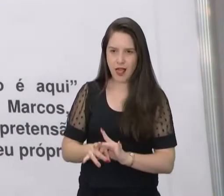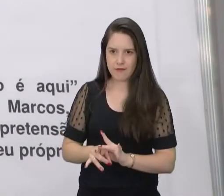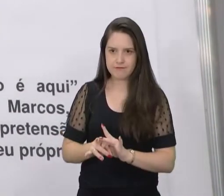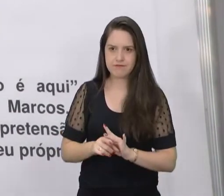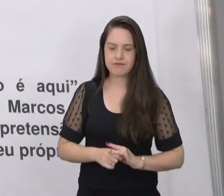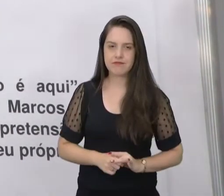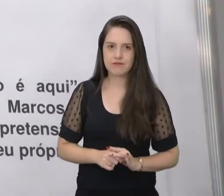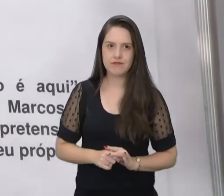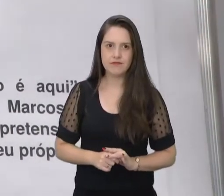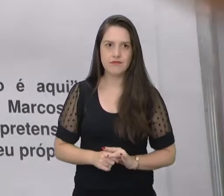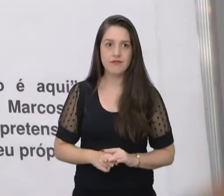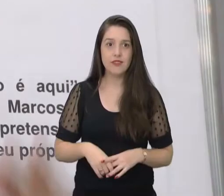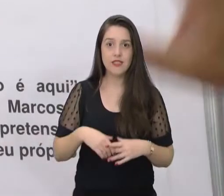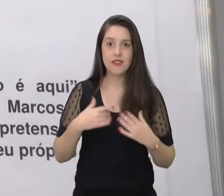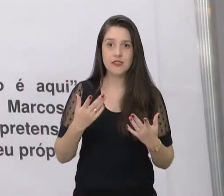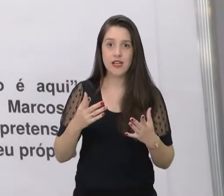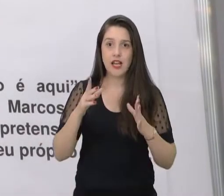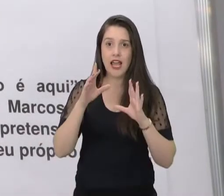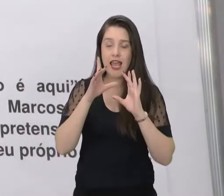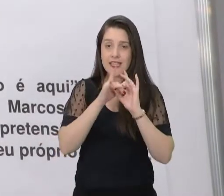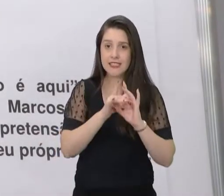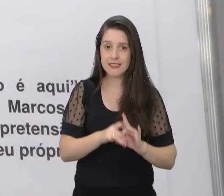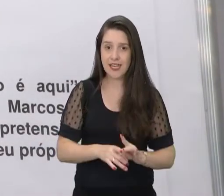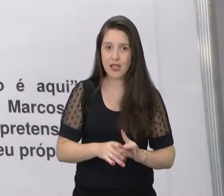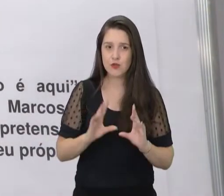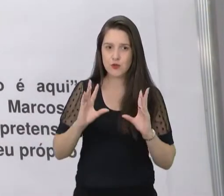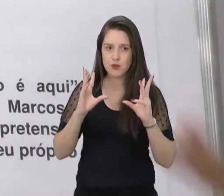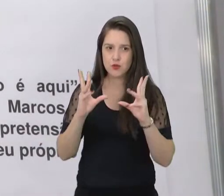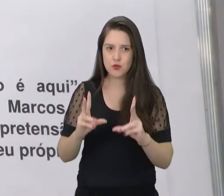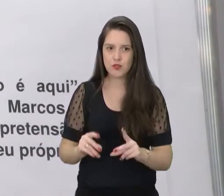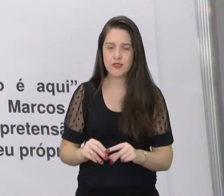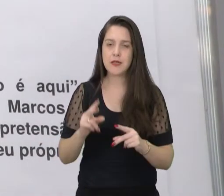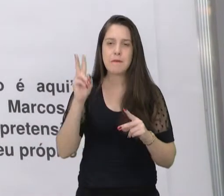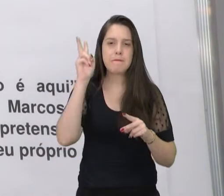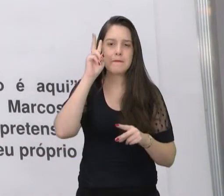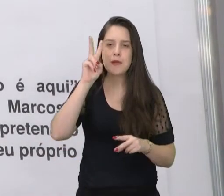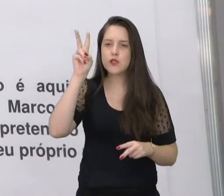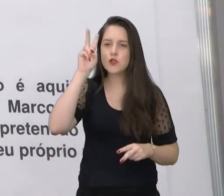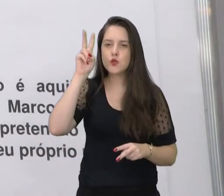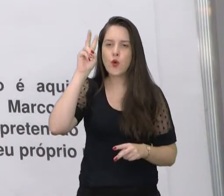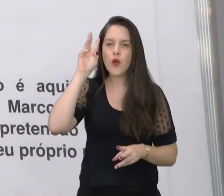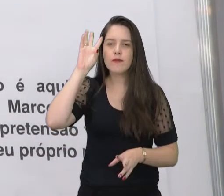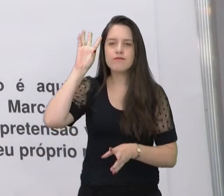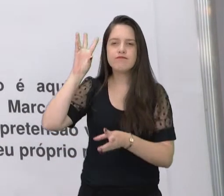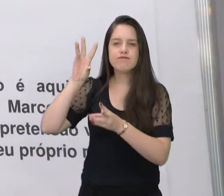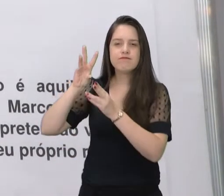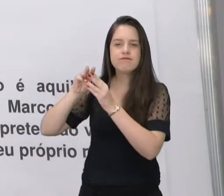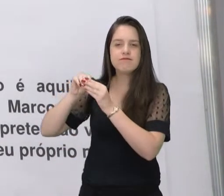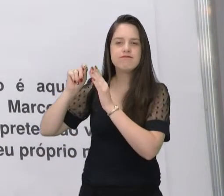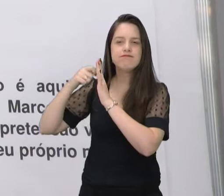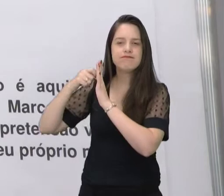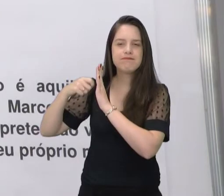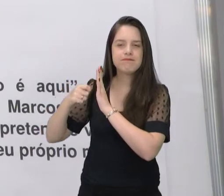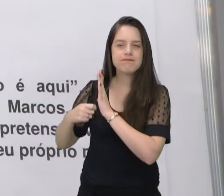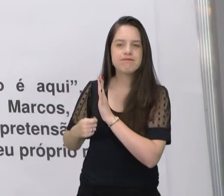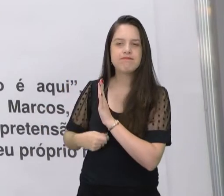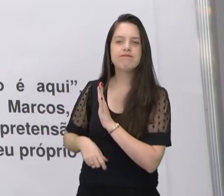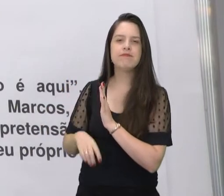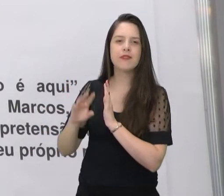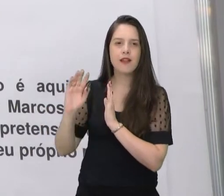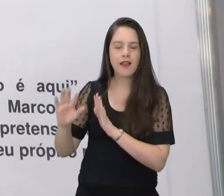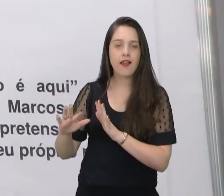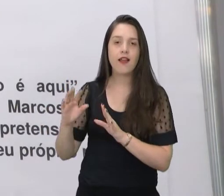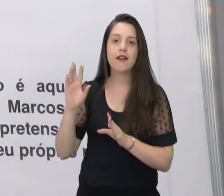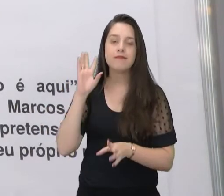Certo. esse texto ele não está em ordem. E ele conta a história de um empreendimento, tá? Eu não vou falar o que acontece com o empreendimento